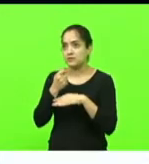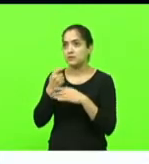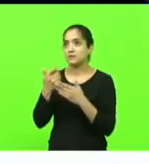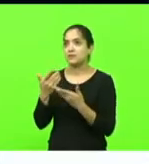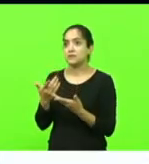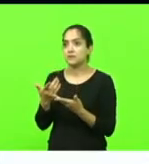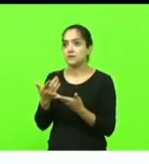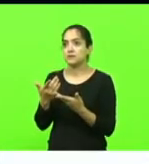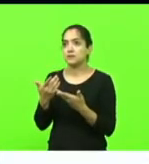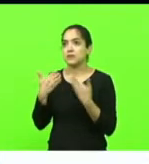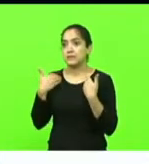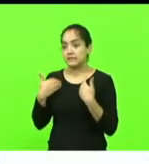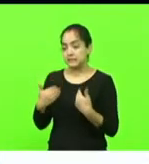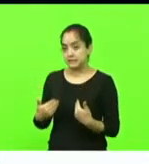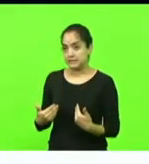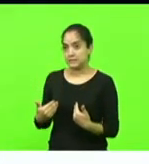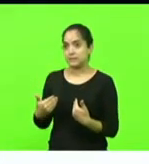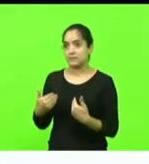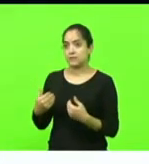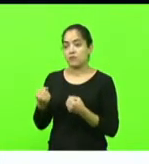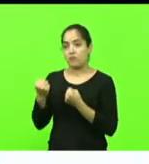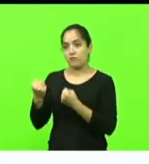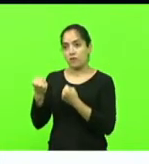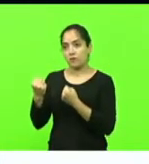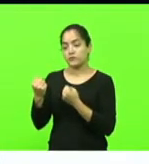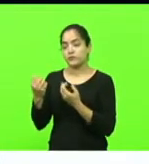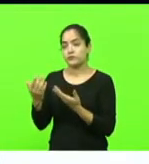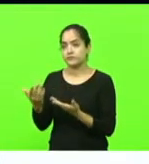esse corpinho, né, grande, forte.